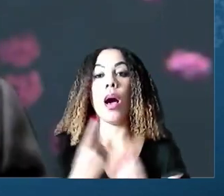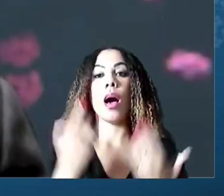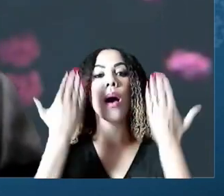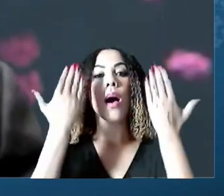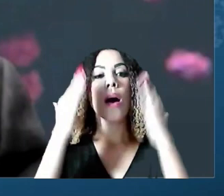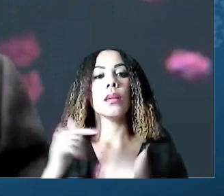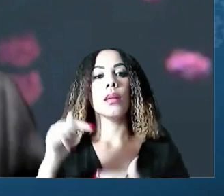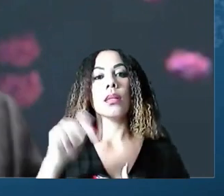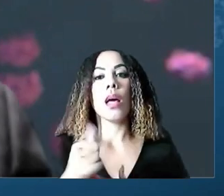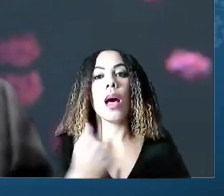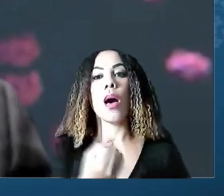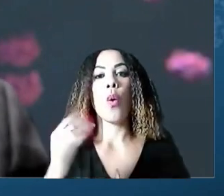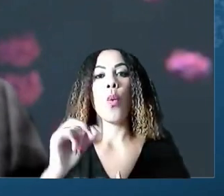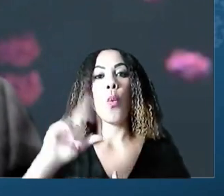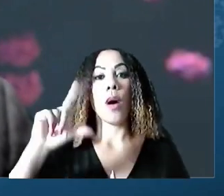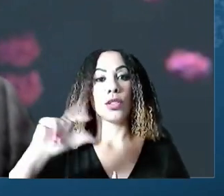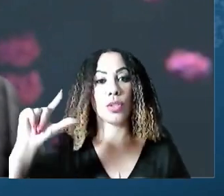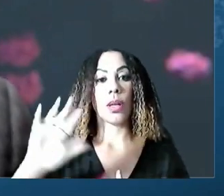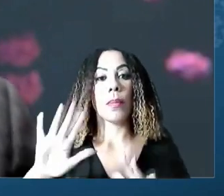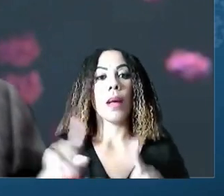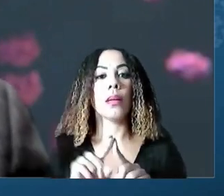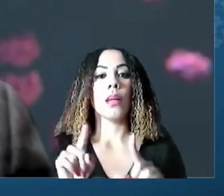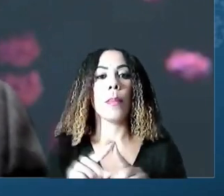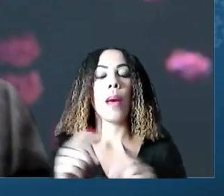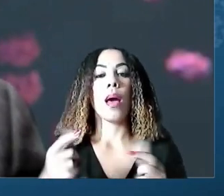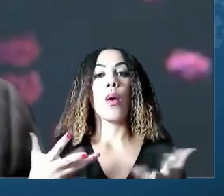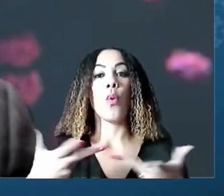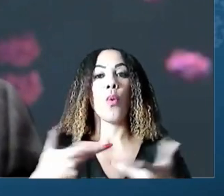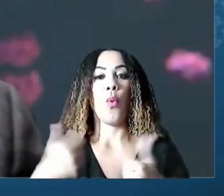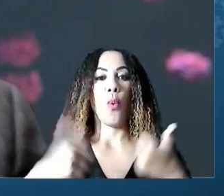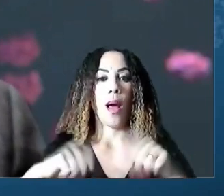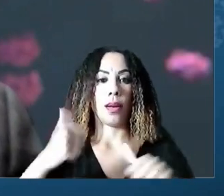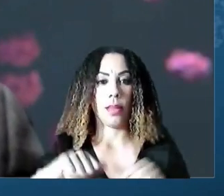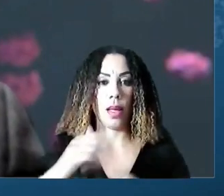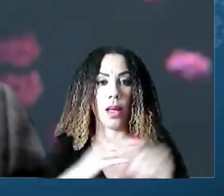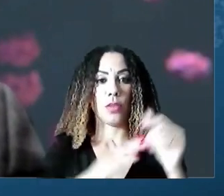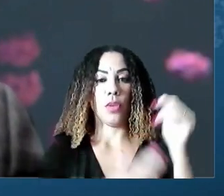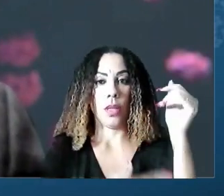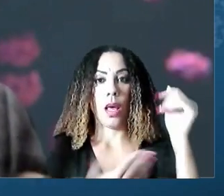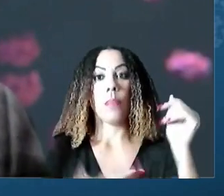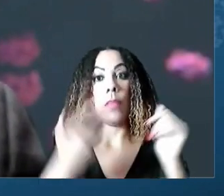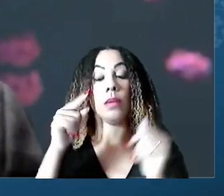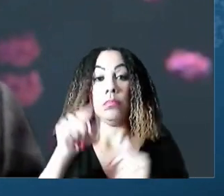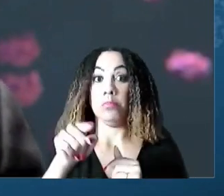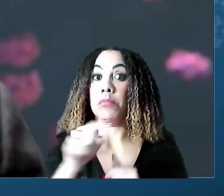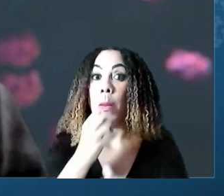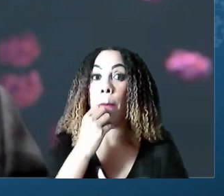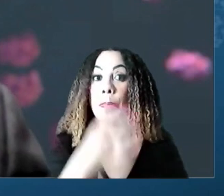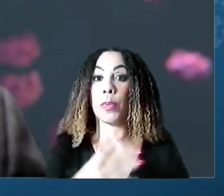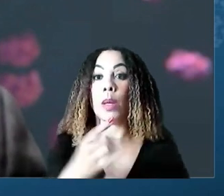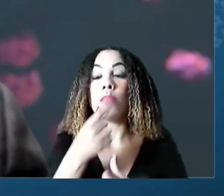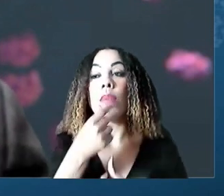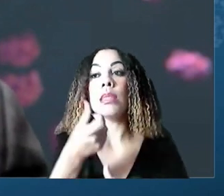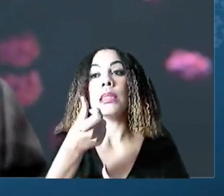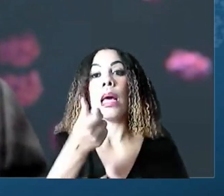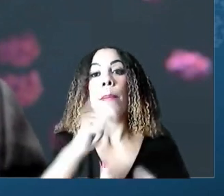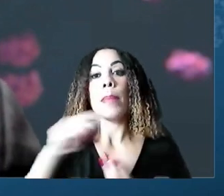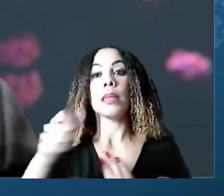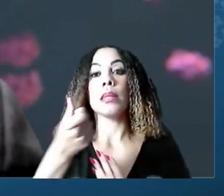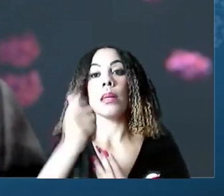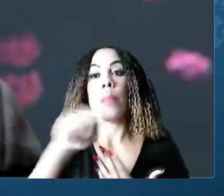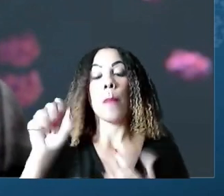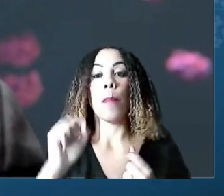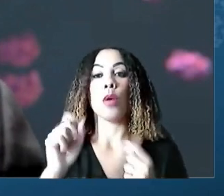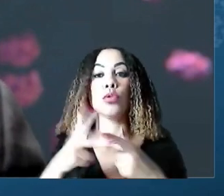da quantidade, mas também a qualidade da pressão sanguínea. Isso tem potencial para cada 6 meses, pode ajustar